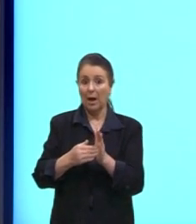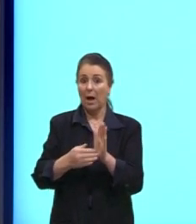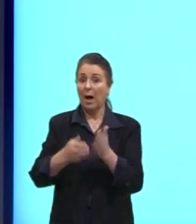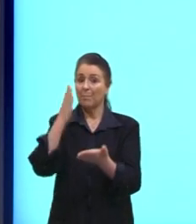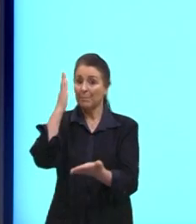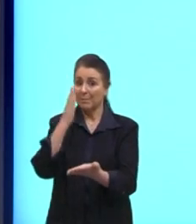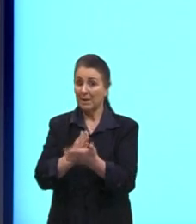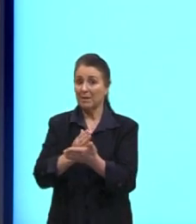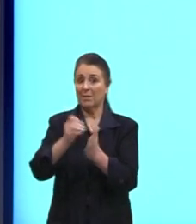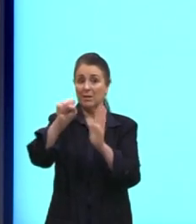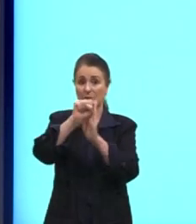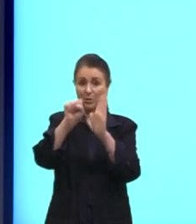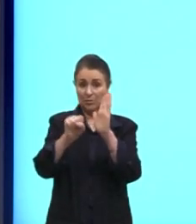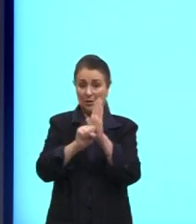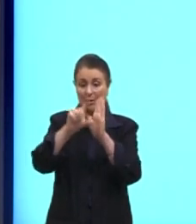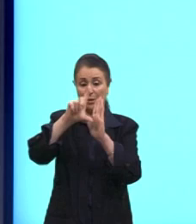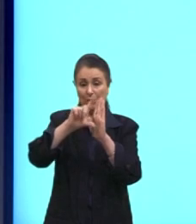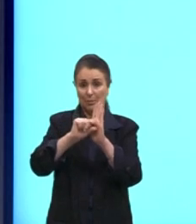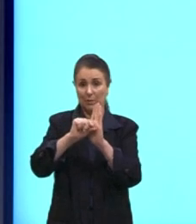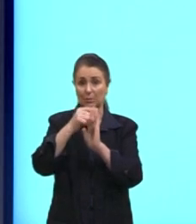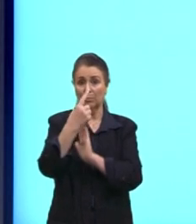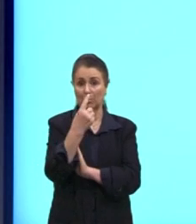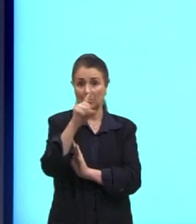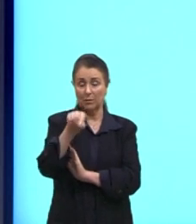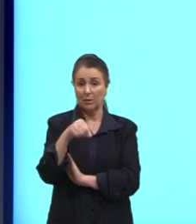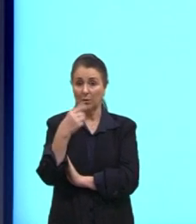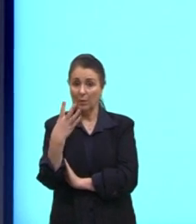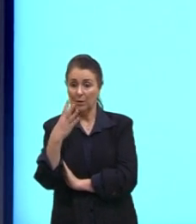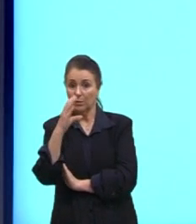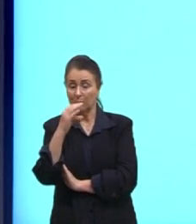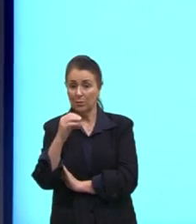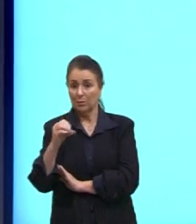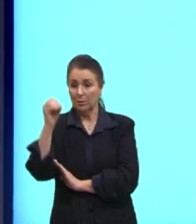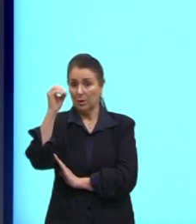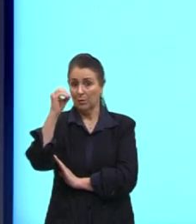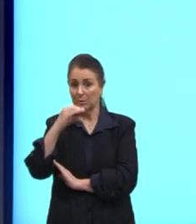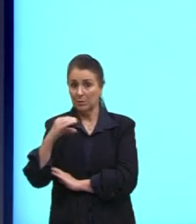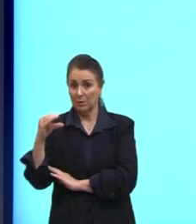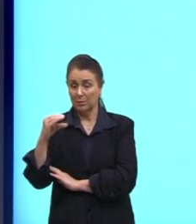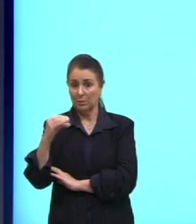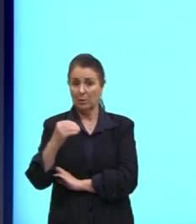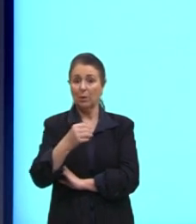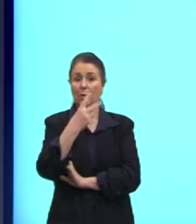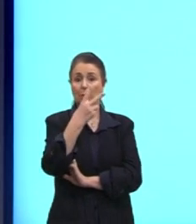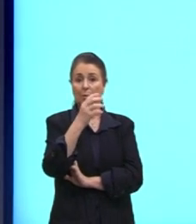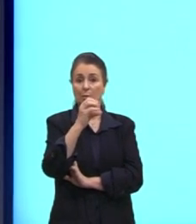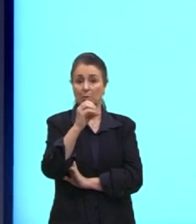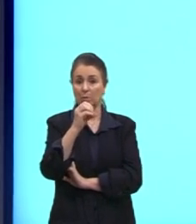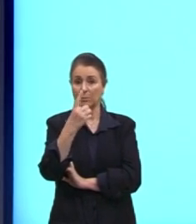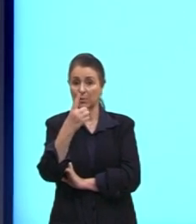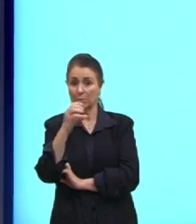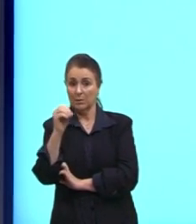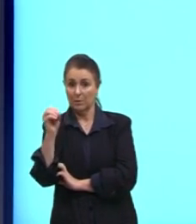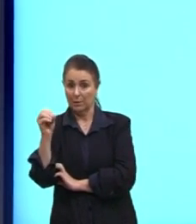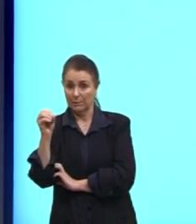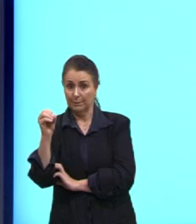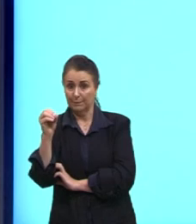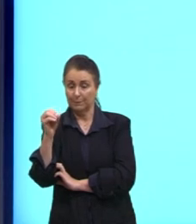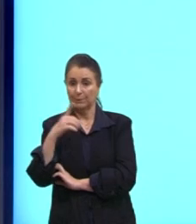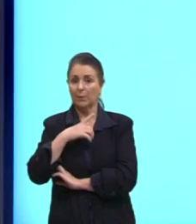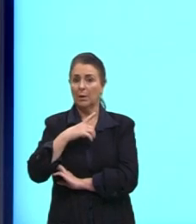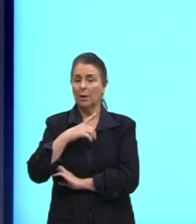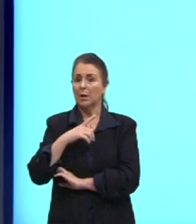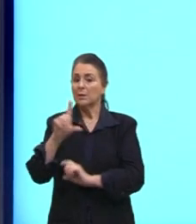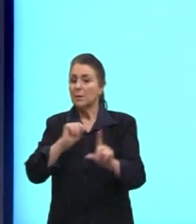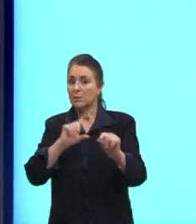e reduzir a 1,4 graus Celsius até 2100 se a gente escolheu o caminho de